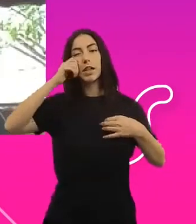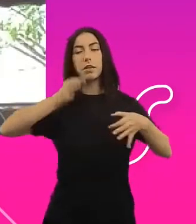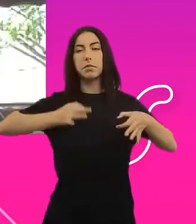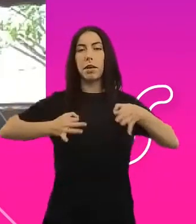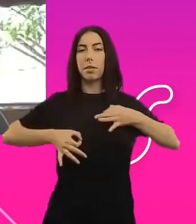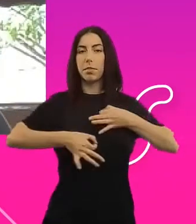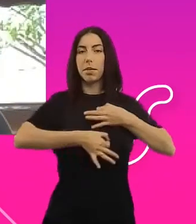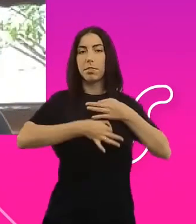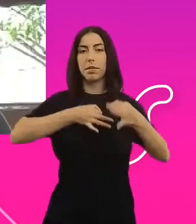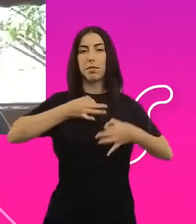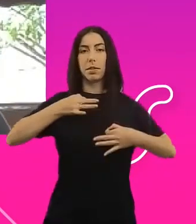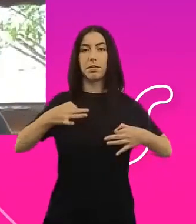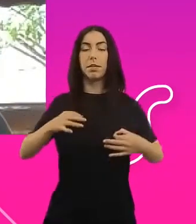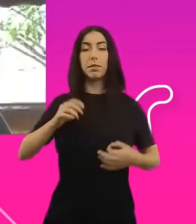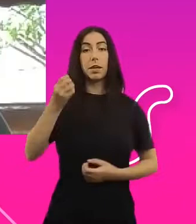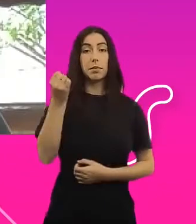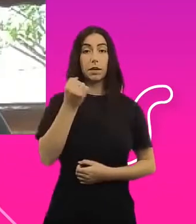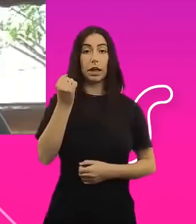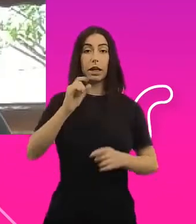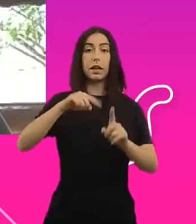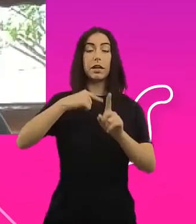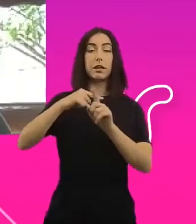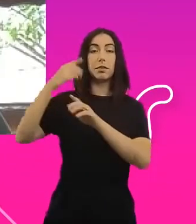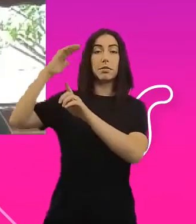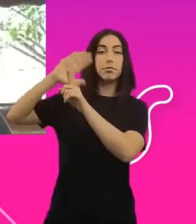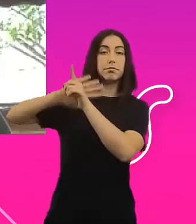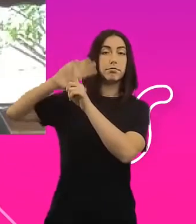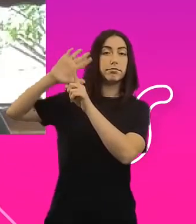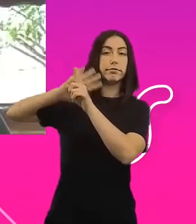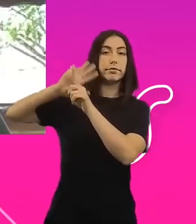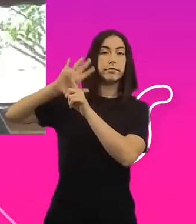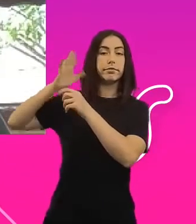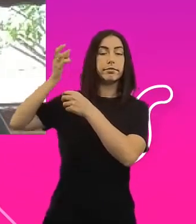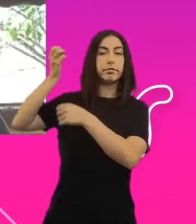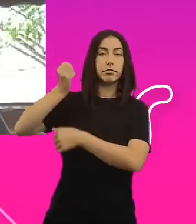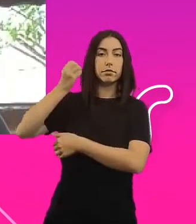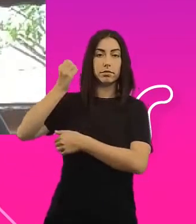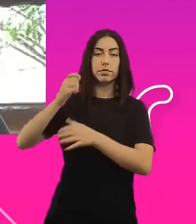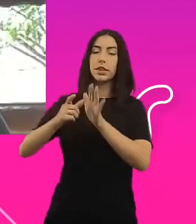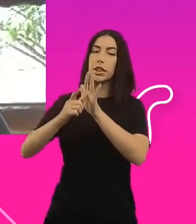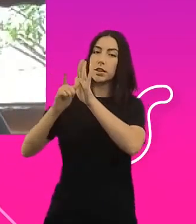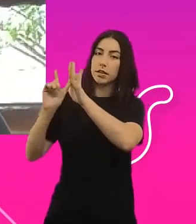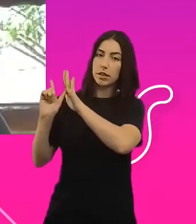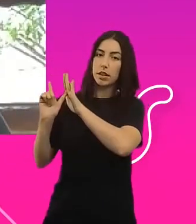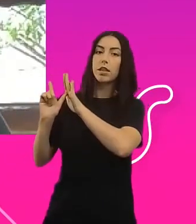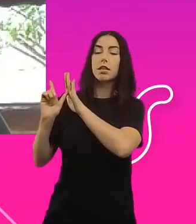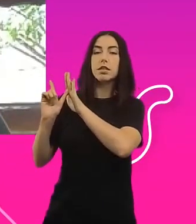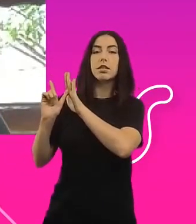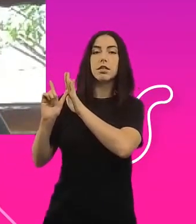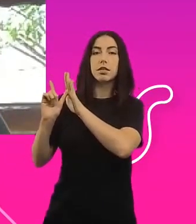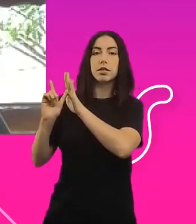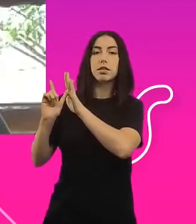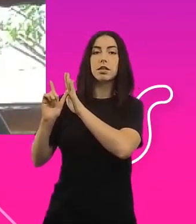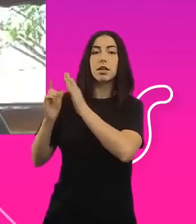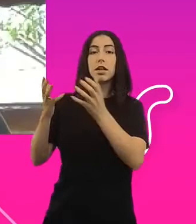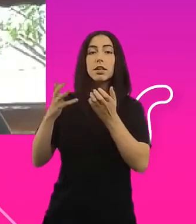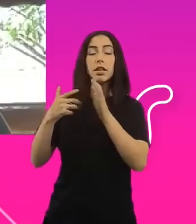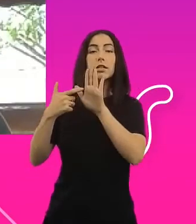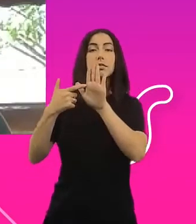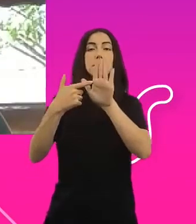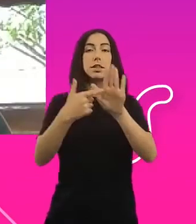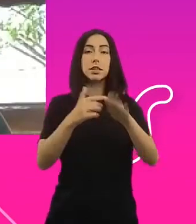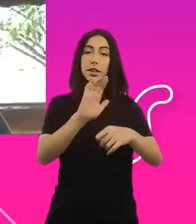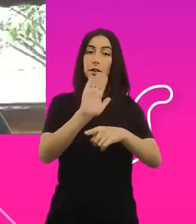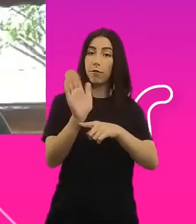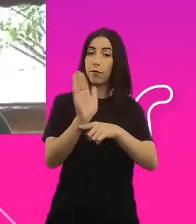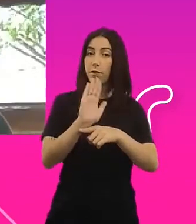branca. Eu gostaria de, antes de mais nada, pedir para apresentarem um vídeo do projeto Mulheres do Nosso